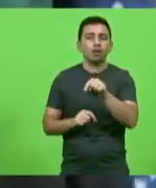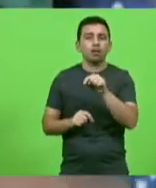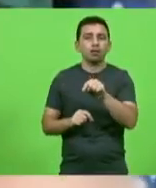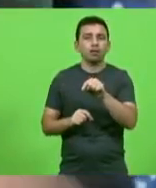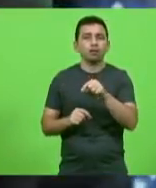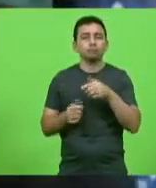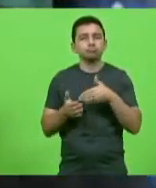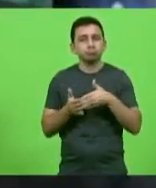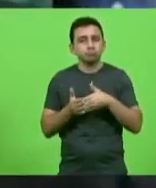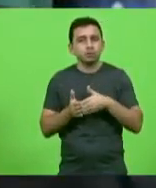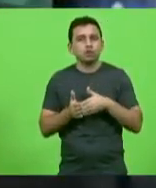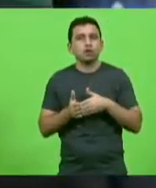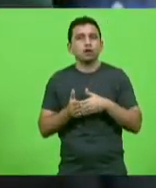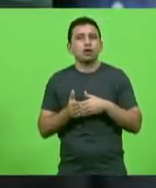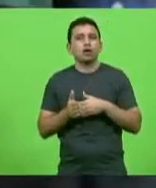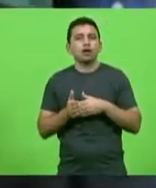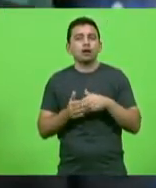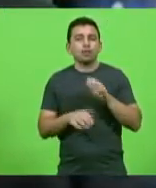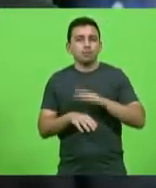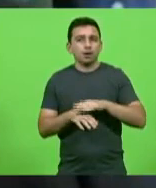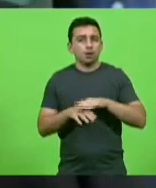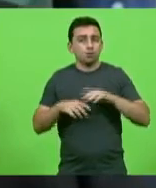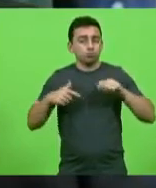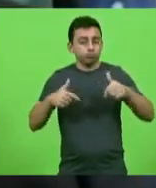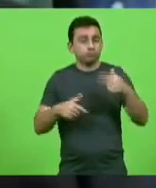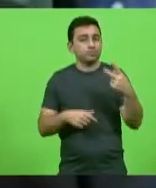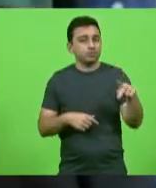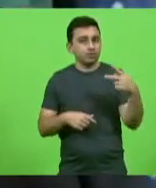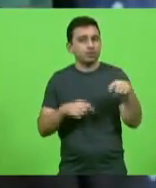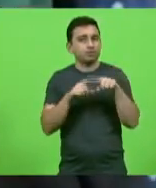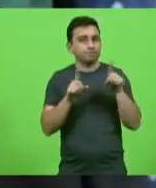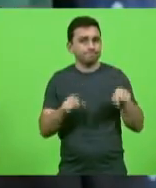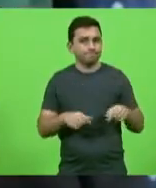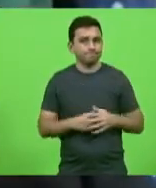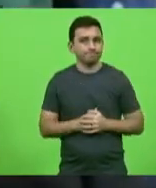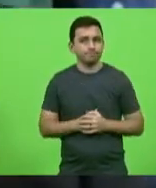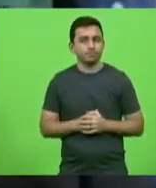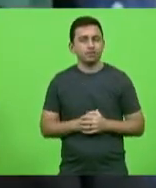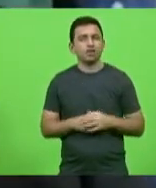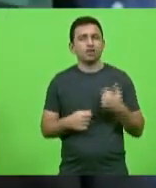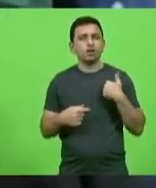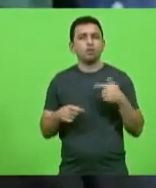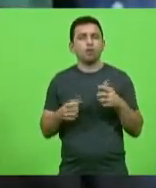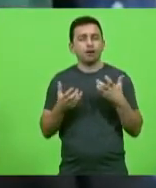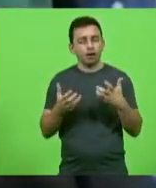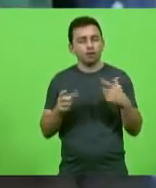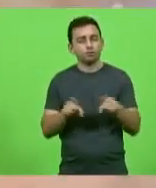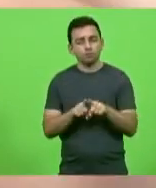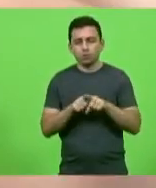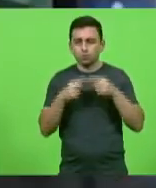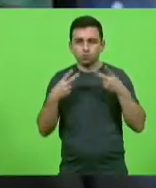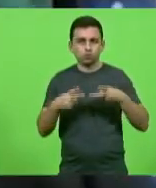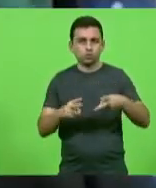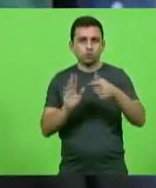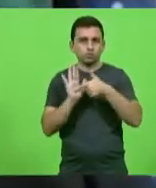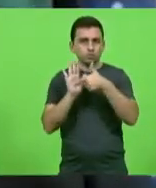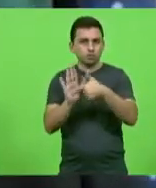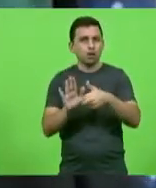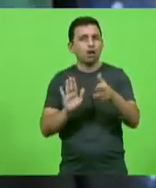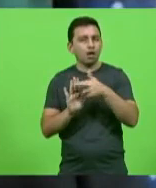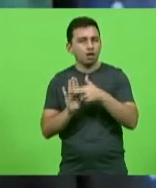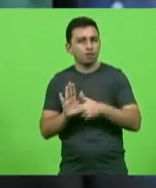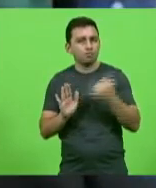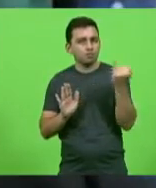editar ou condicionado a ação do a gente fez água eu quero continuar os para cama mais uma